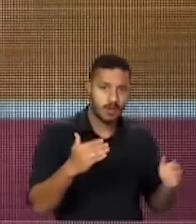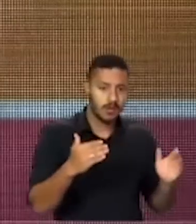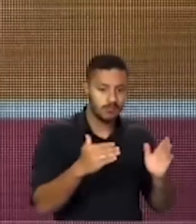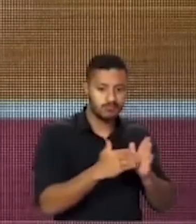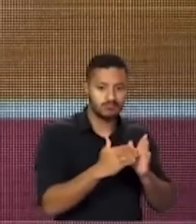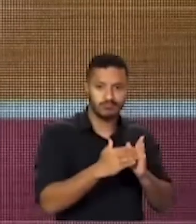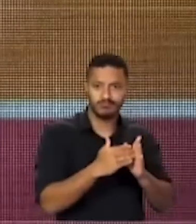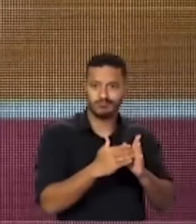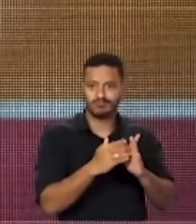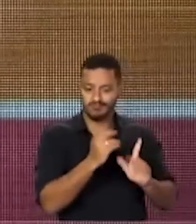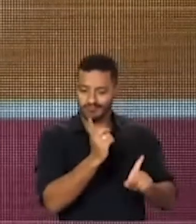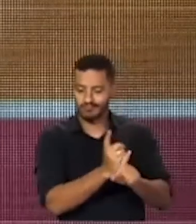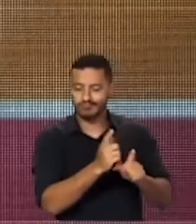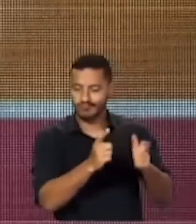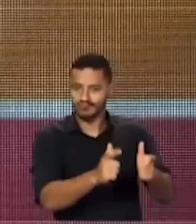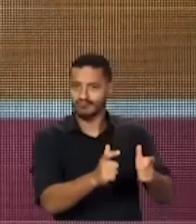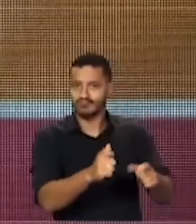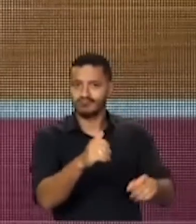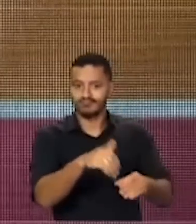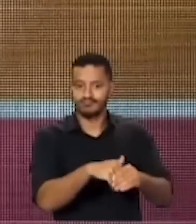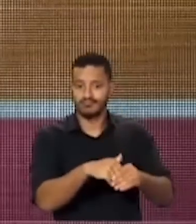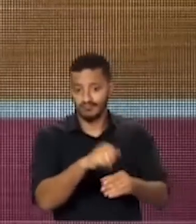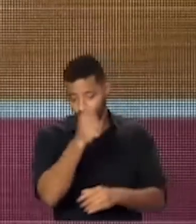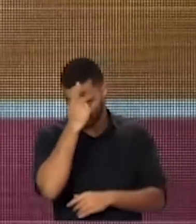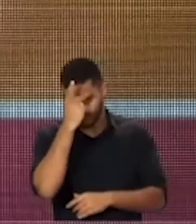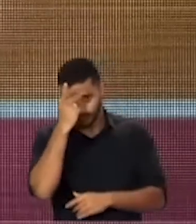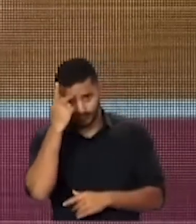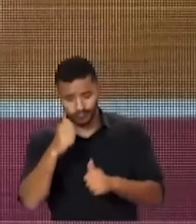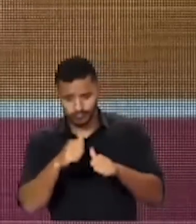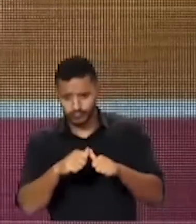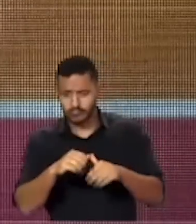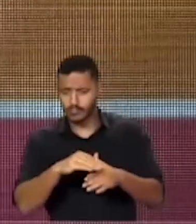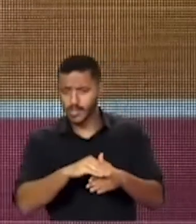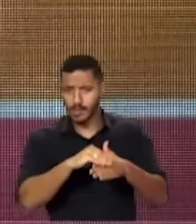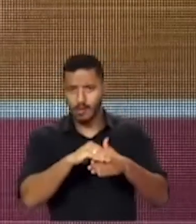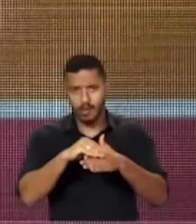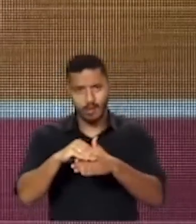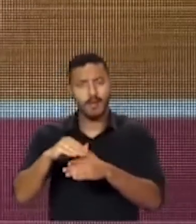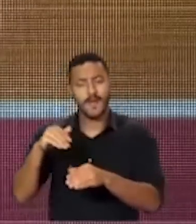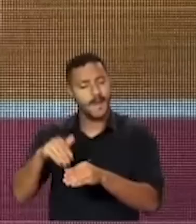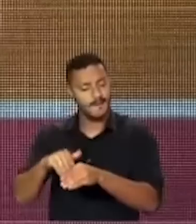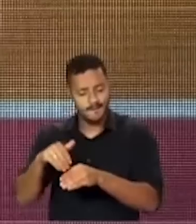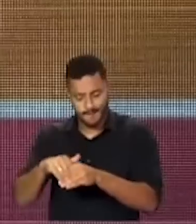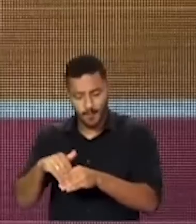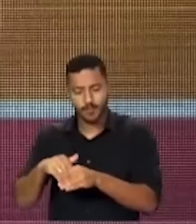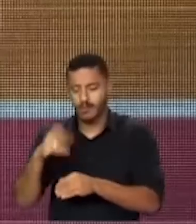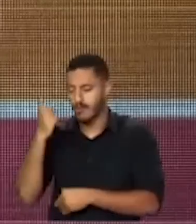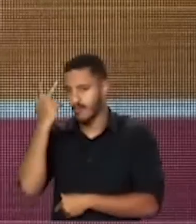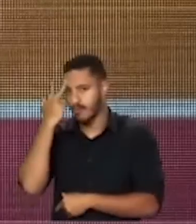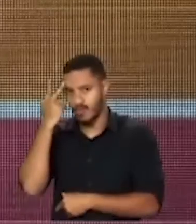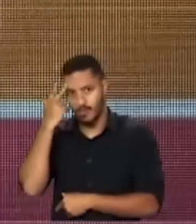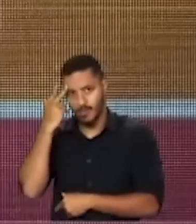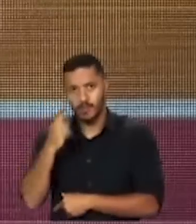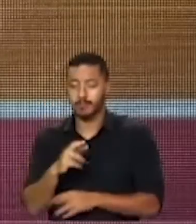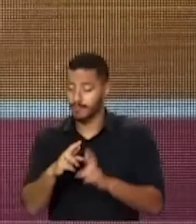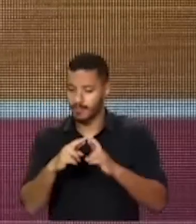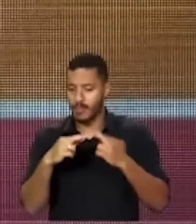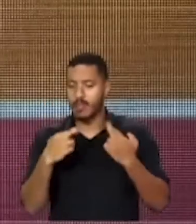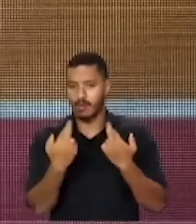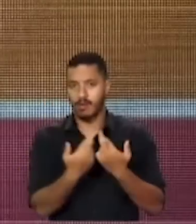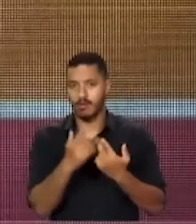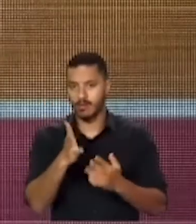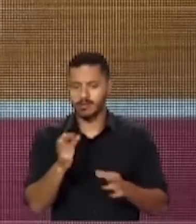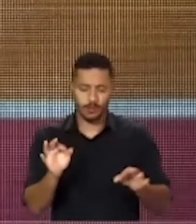destino final e os eleitores que estavam sendo transportados votaram. A partir da reunião, que já